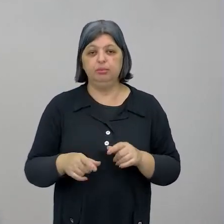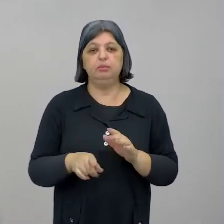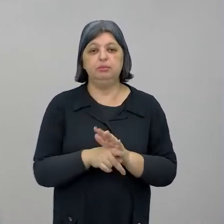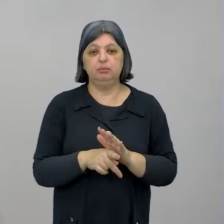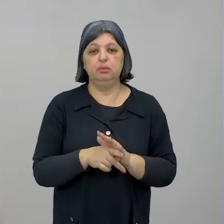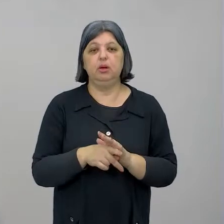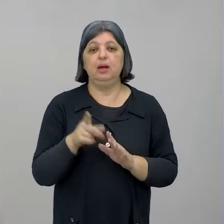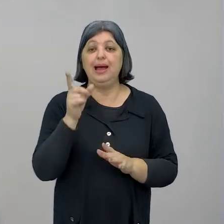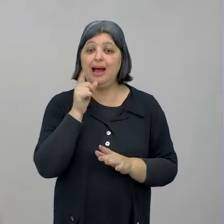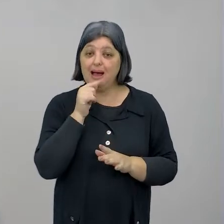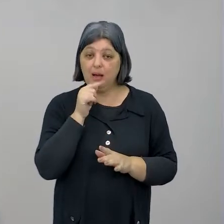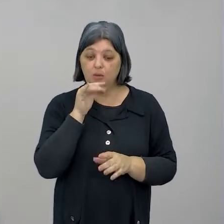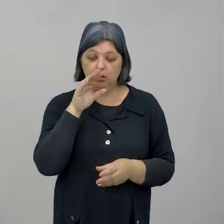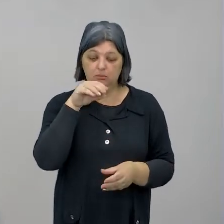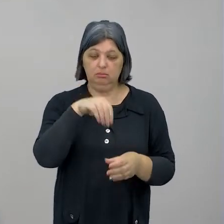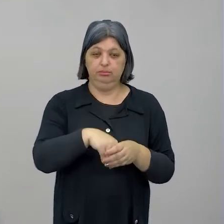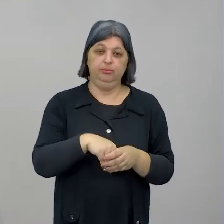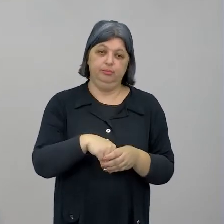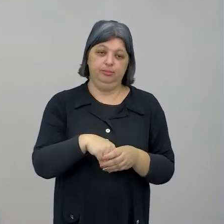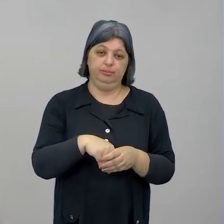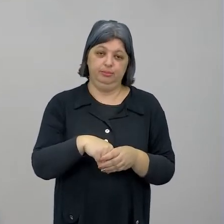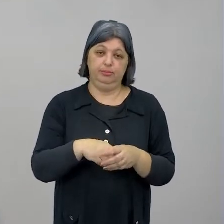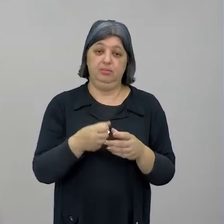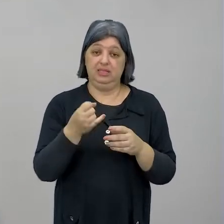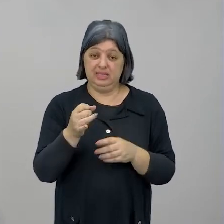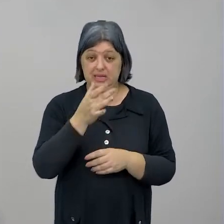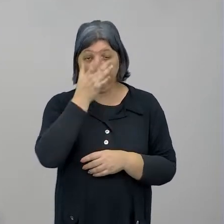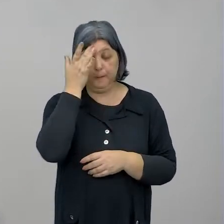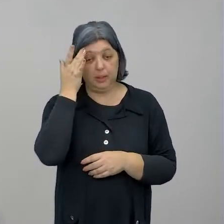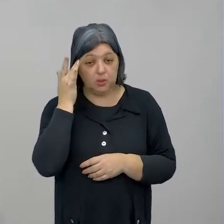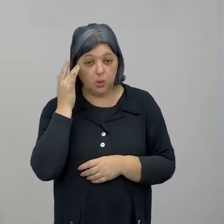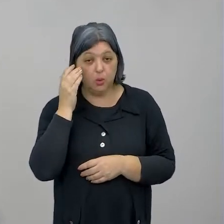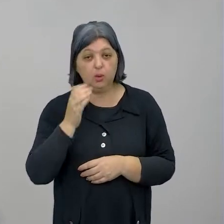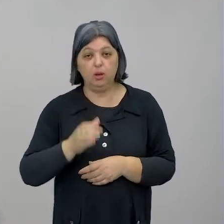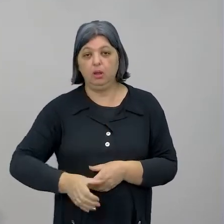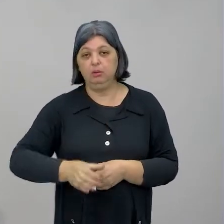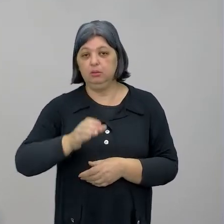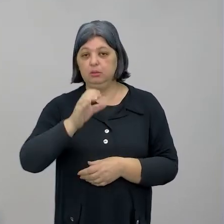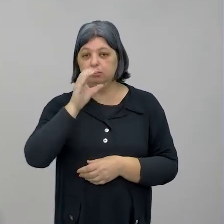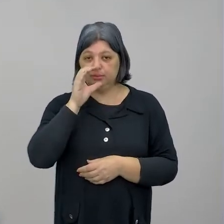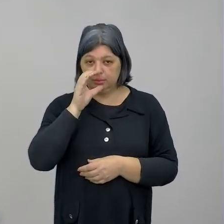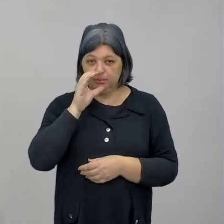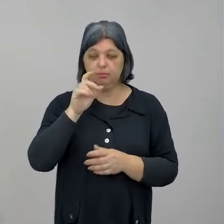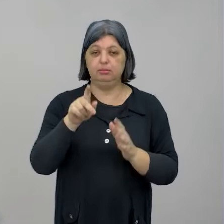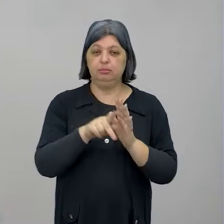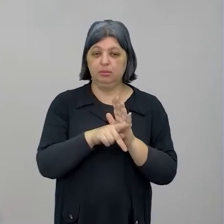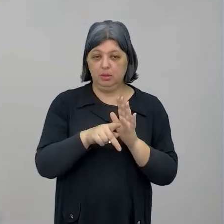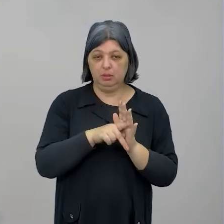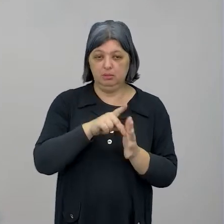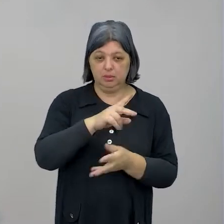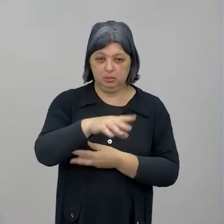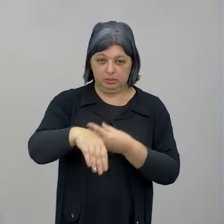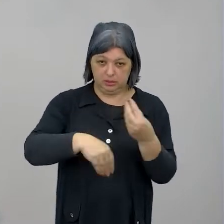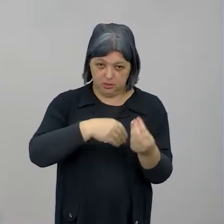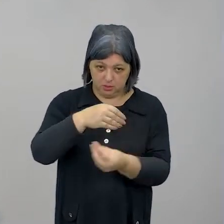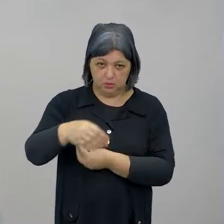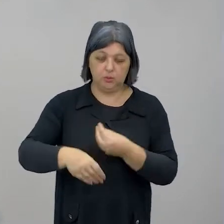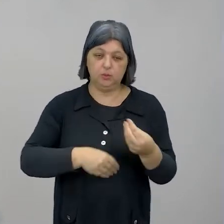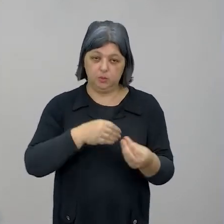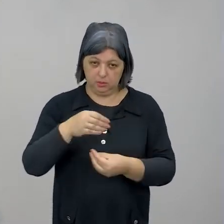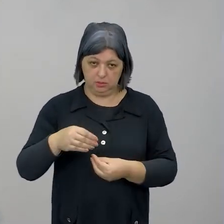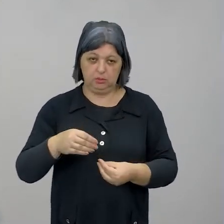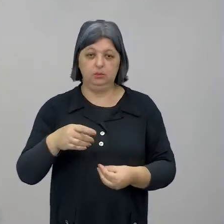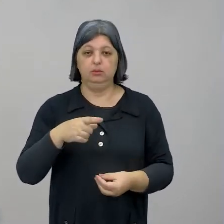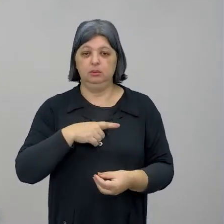corpos d'água e aí se essa pessoa consome água desses corpos d'água que tem esse